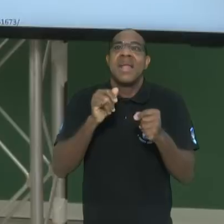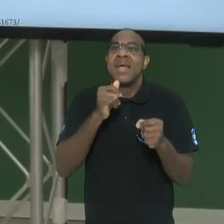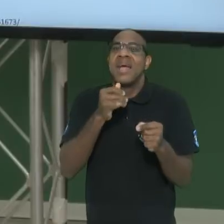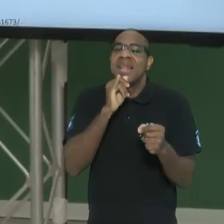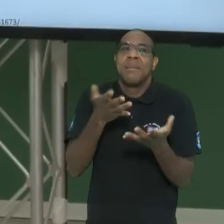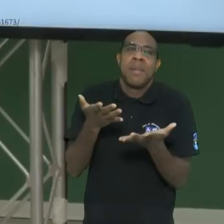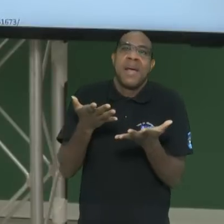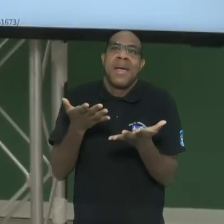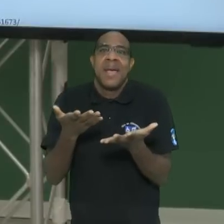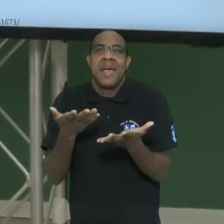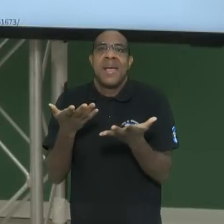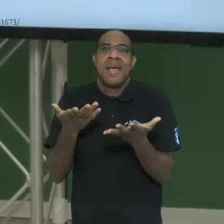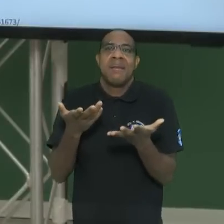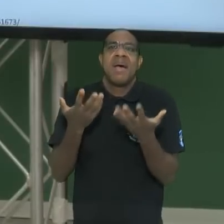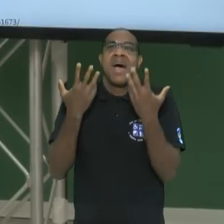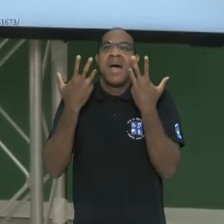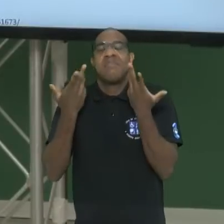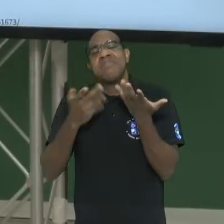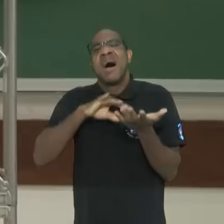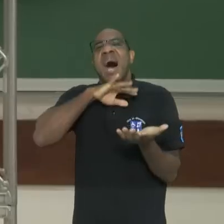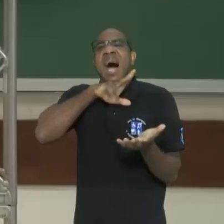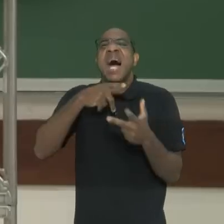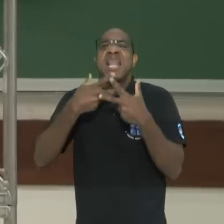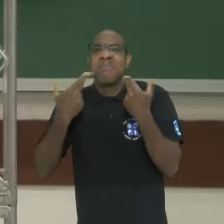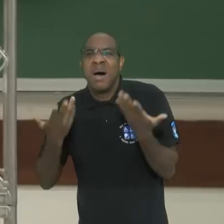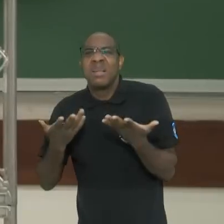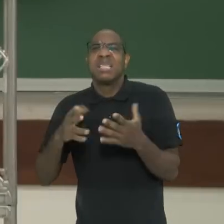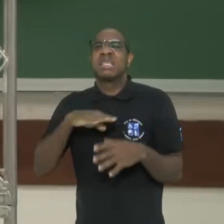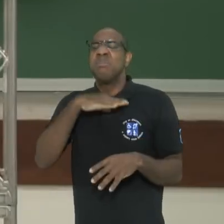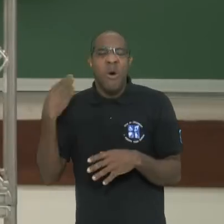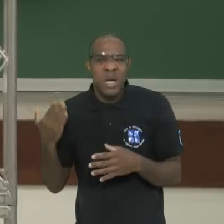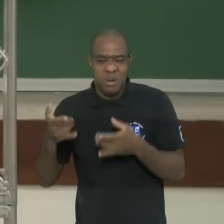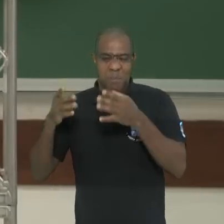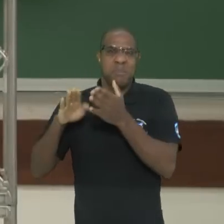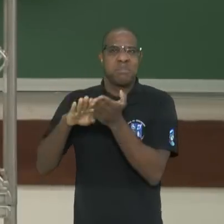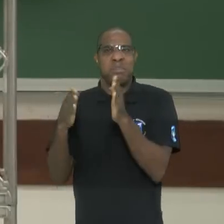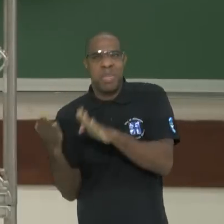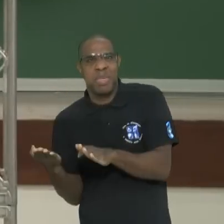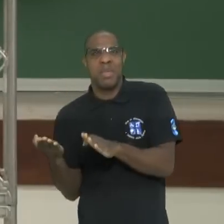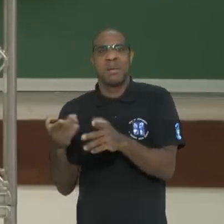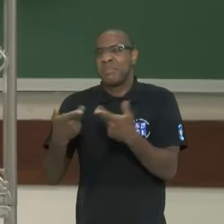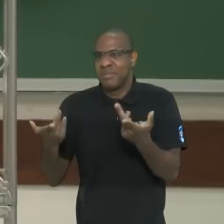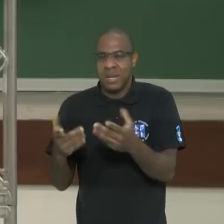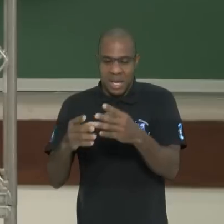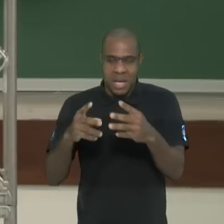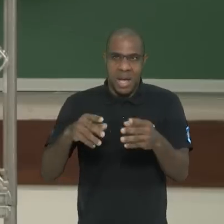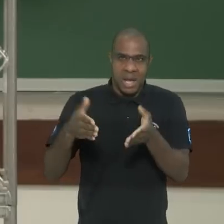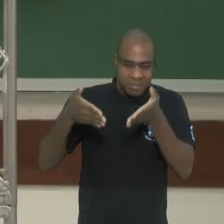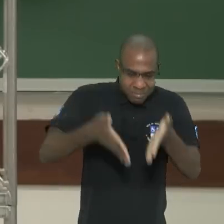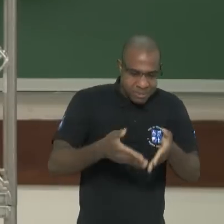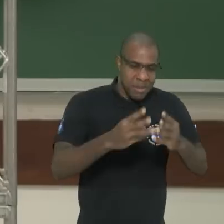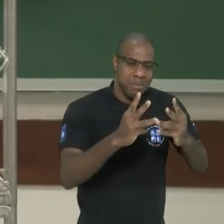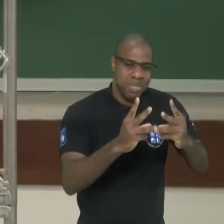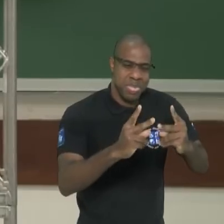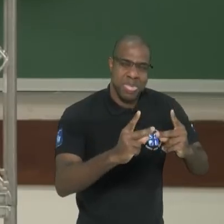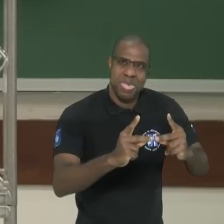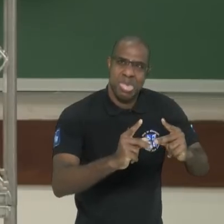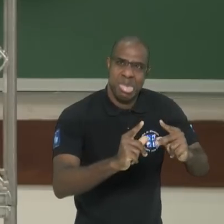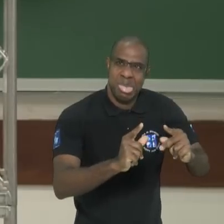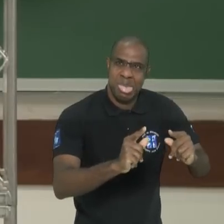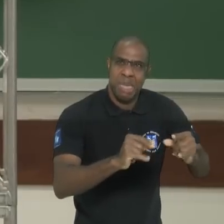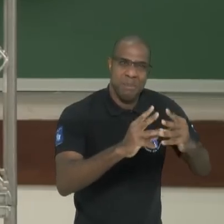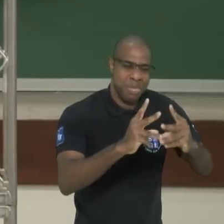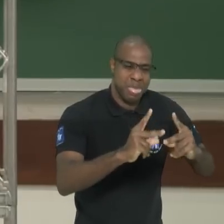em partículas minerais microscópicas que são devolvidas para o solo e podem novamente voltar a fazer parte do corpo de